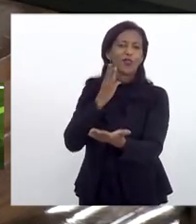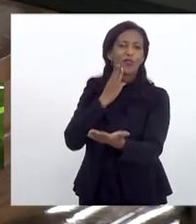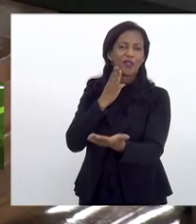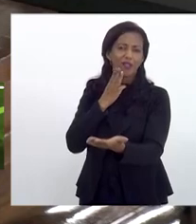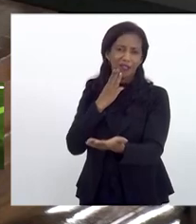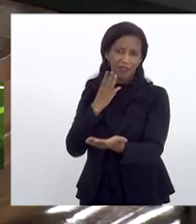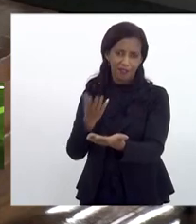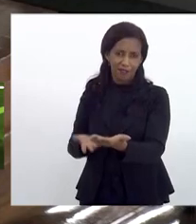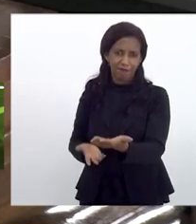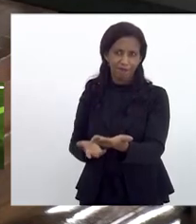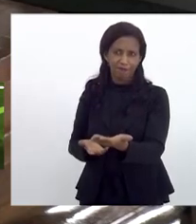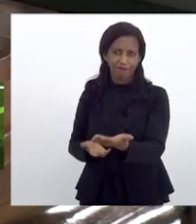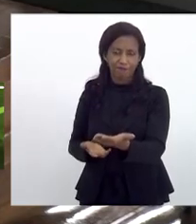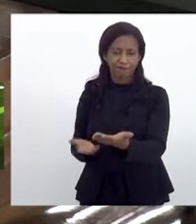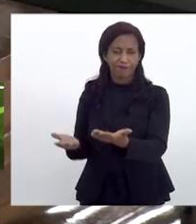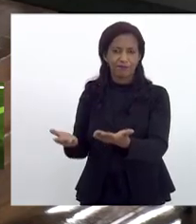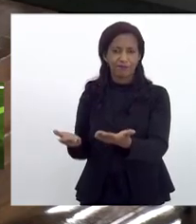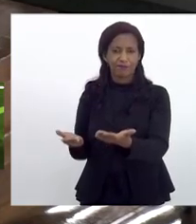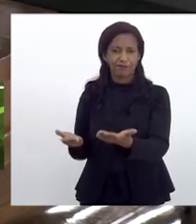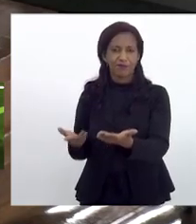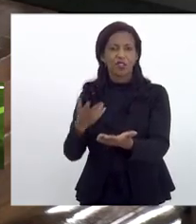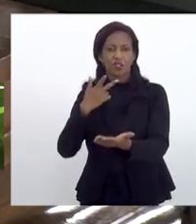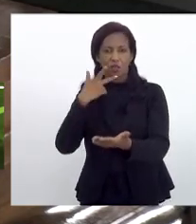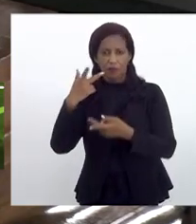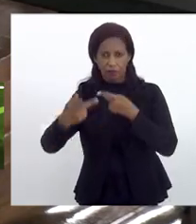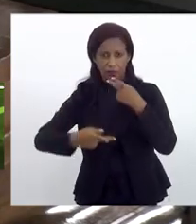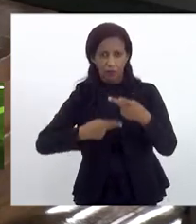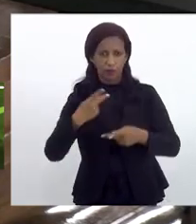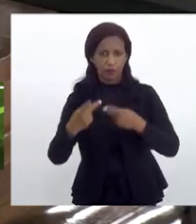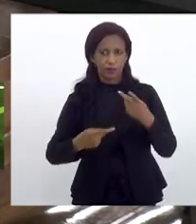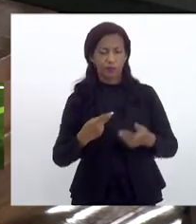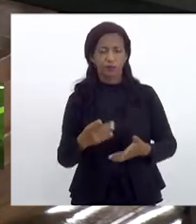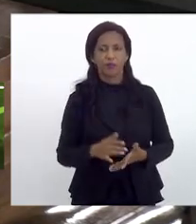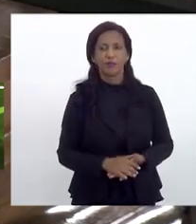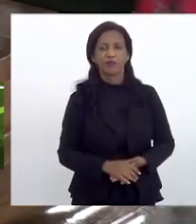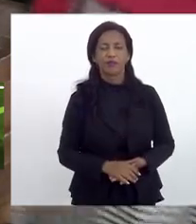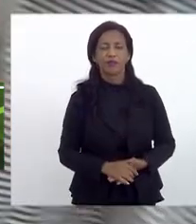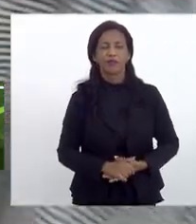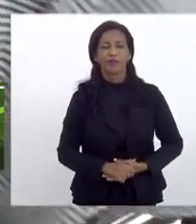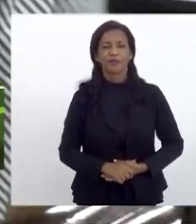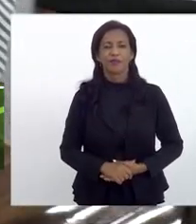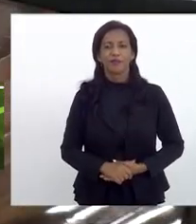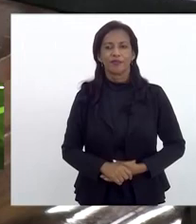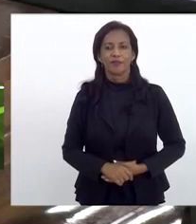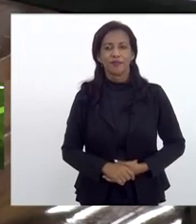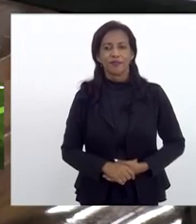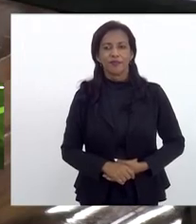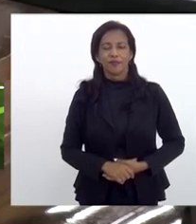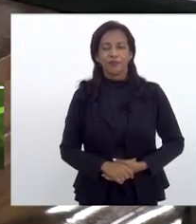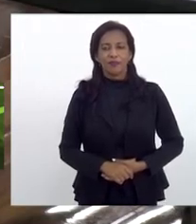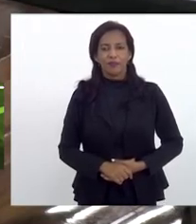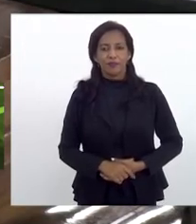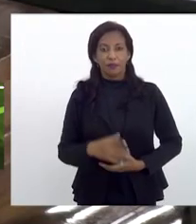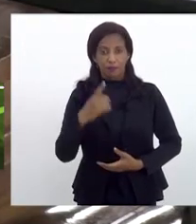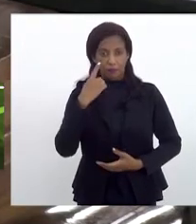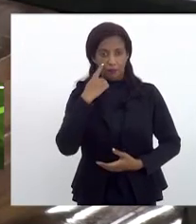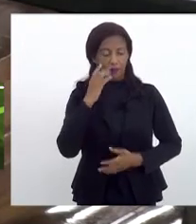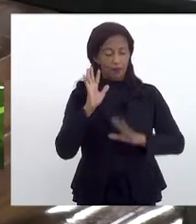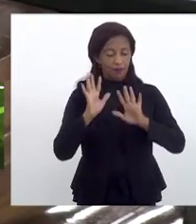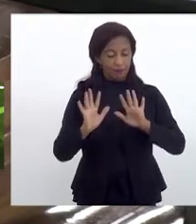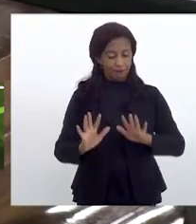Valdeque Valdeque Buton Falou Valdeque Carneiro Mas veja só